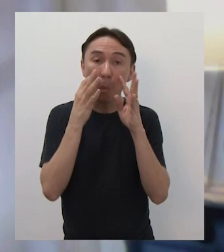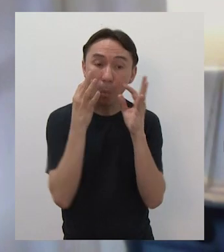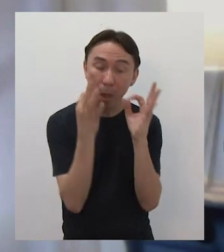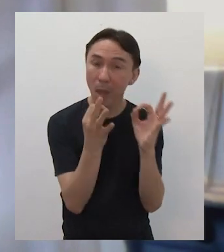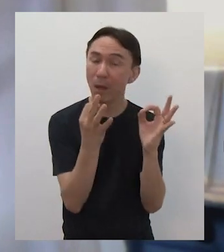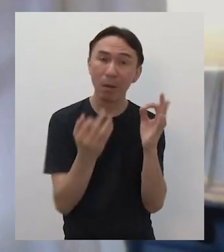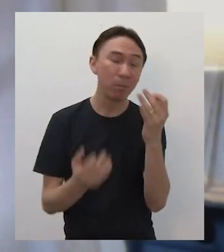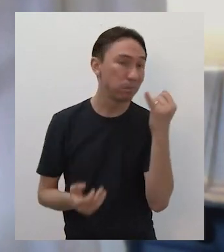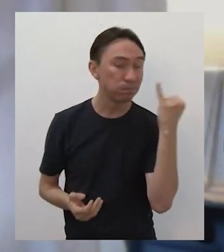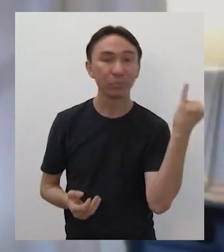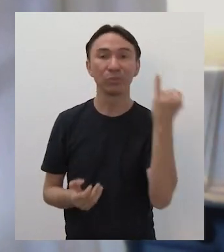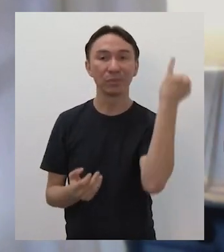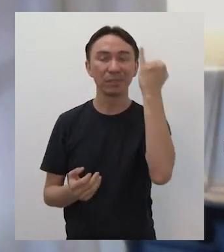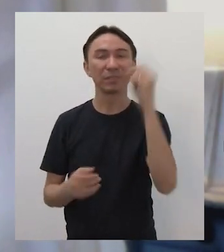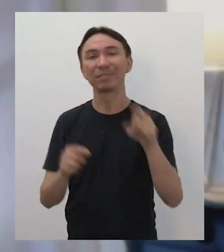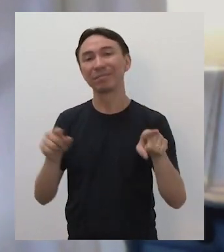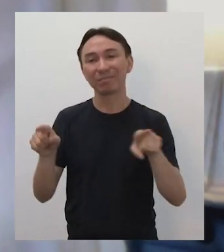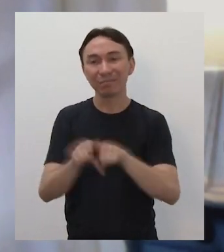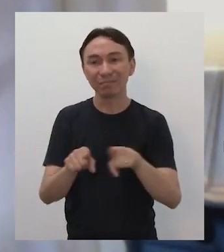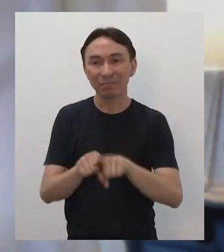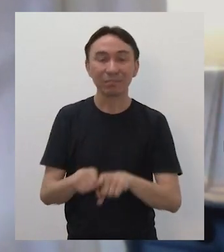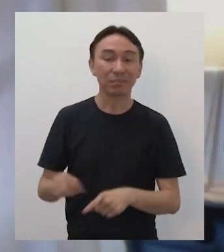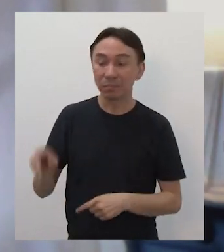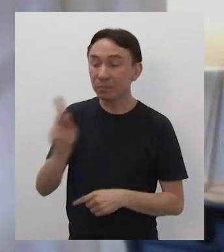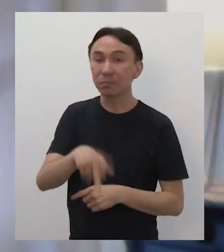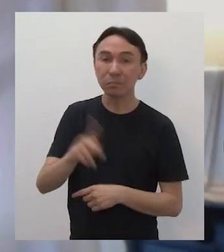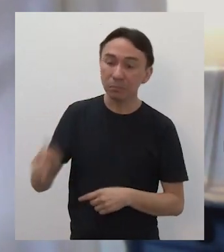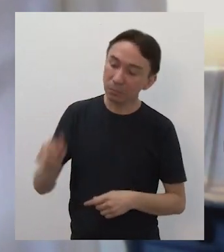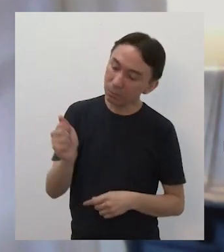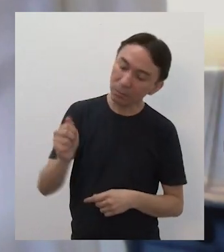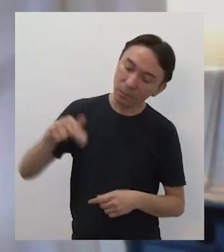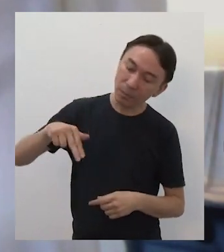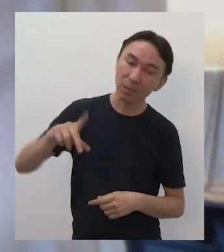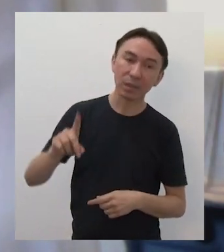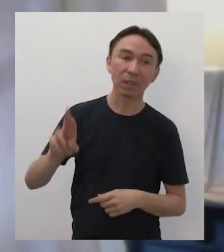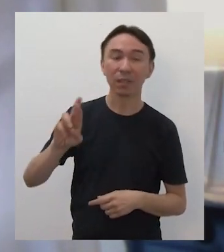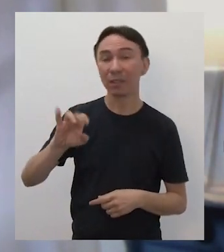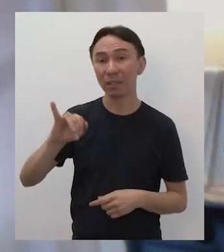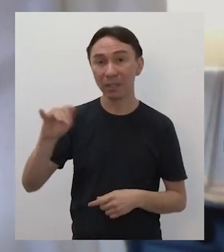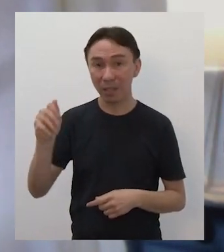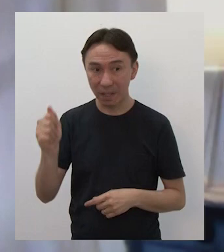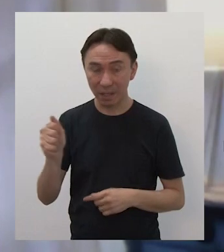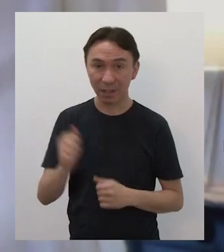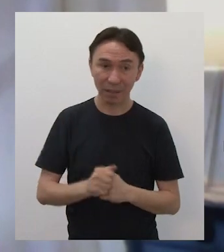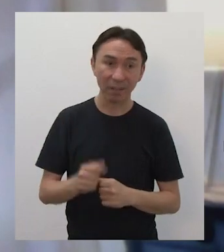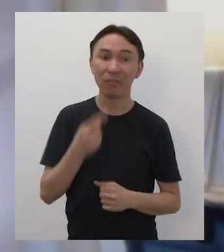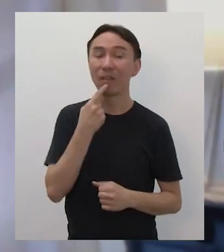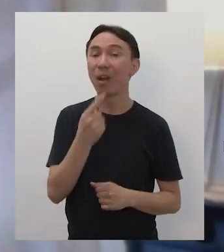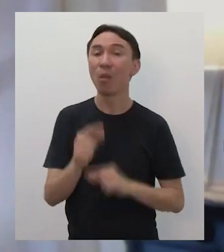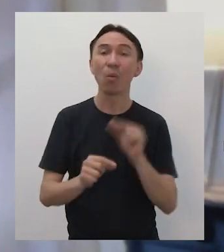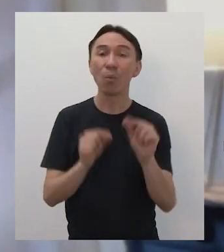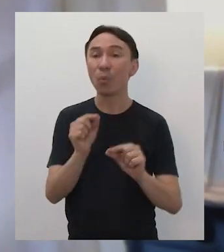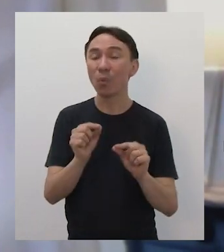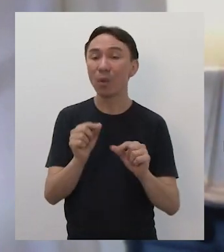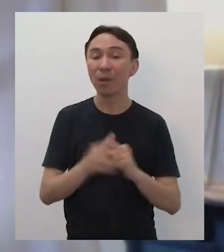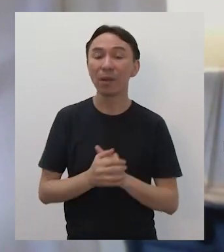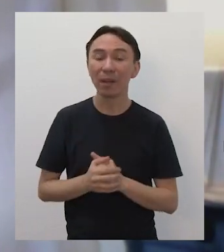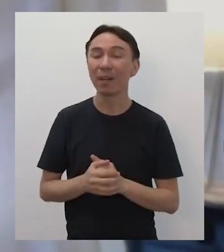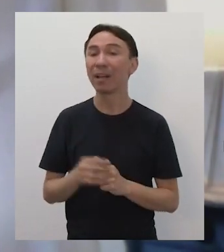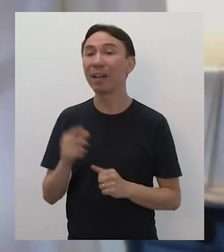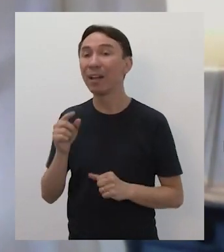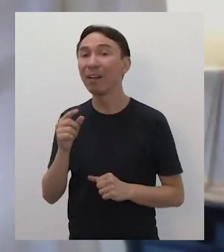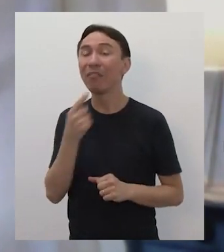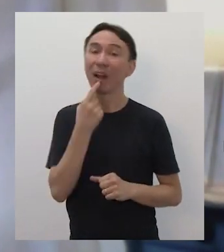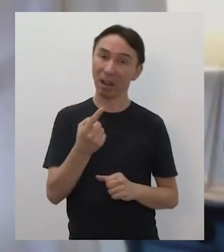queria também trazer uma interação interessante da professora Andréia. Ela diz assim, a bem da verdade é que assim, o medo, ele